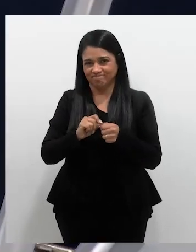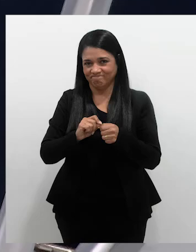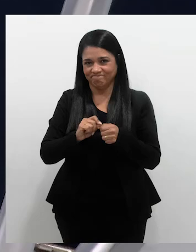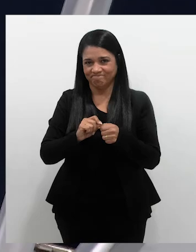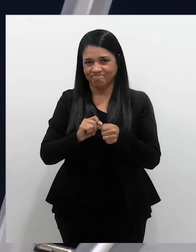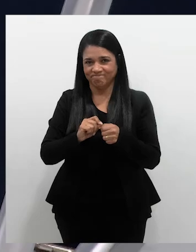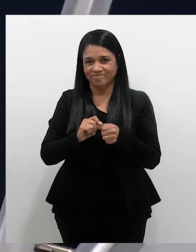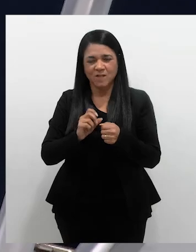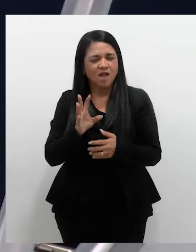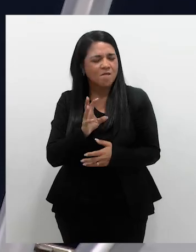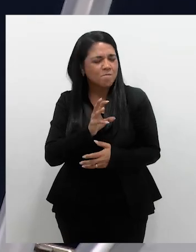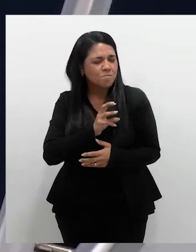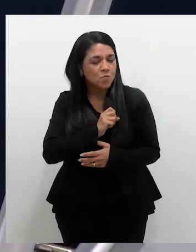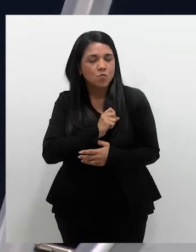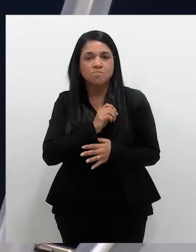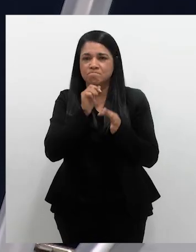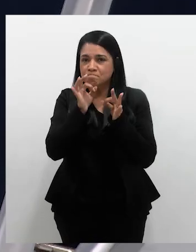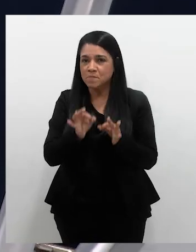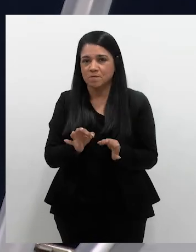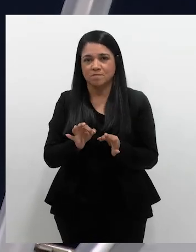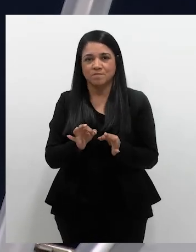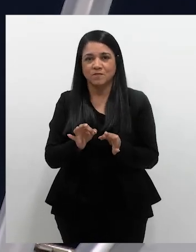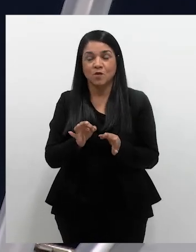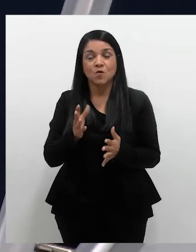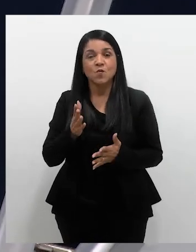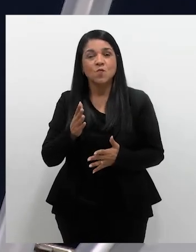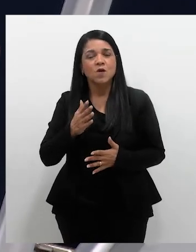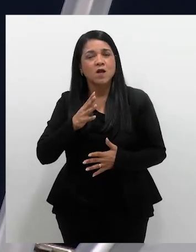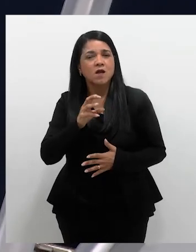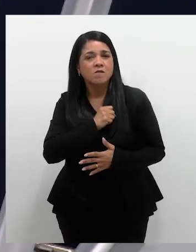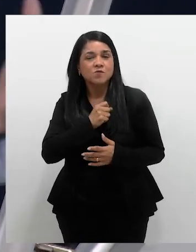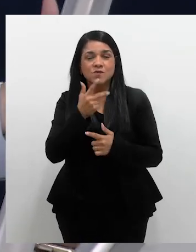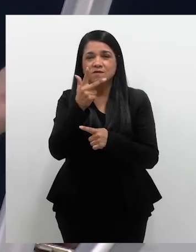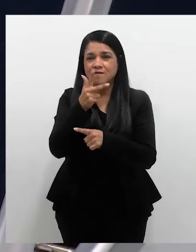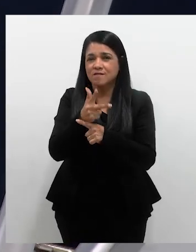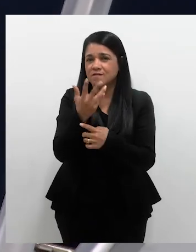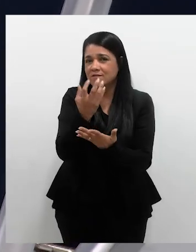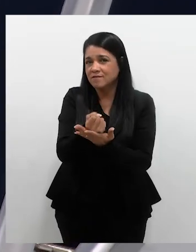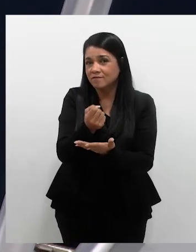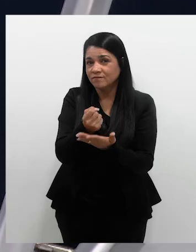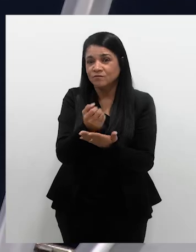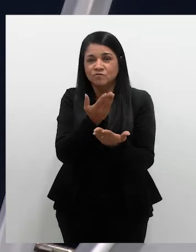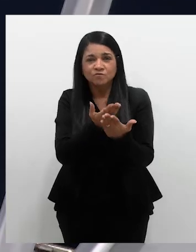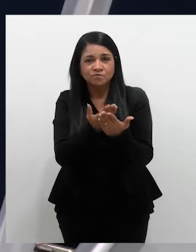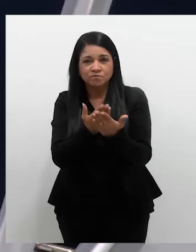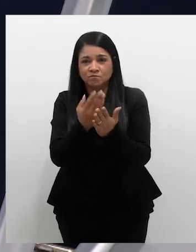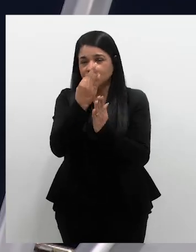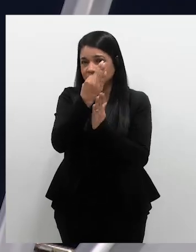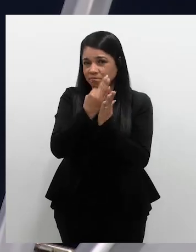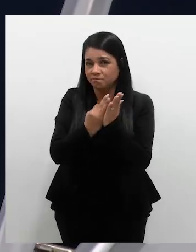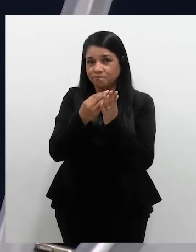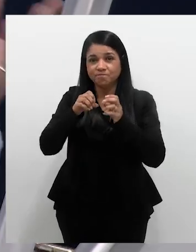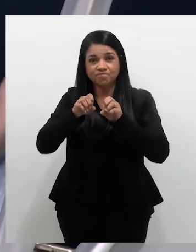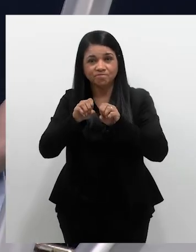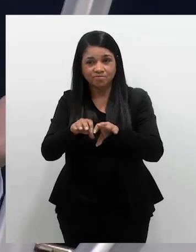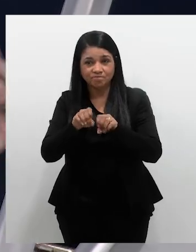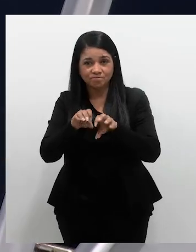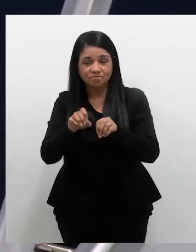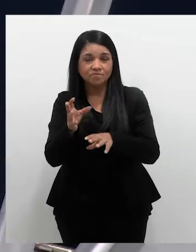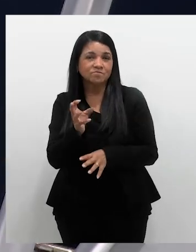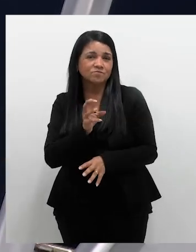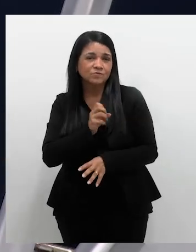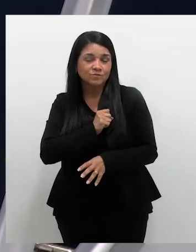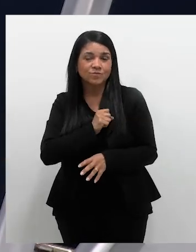faço assim, com maior amor. E eu adoro estar aqui gravando. Eu adoro estar estudando um texto, estar